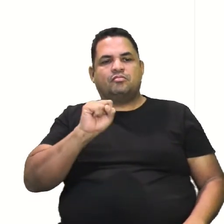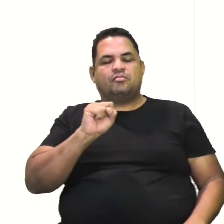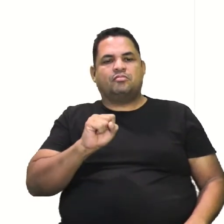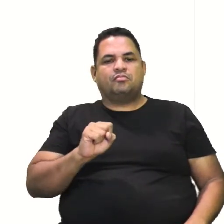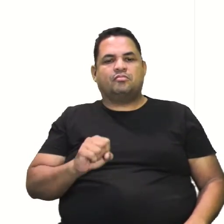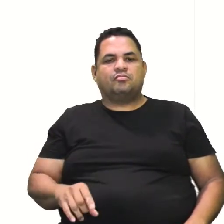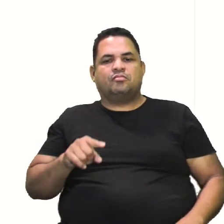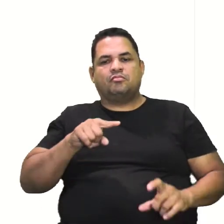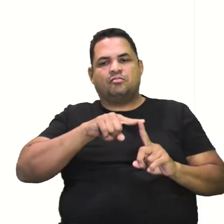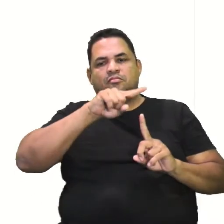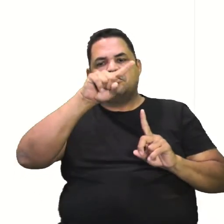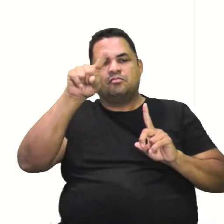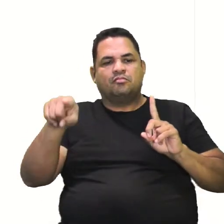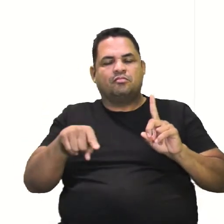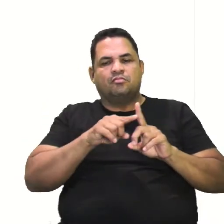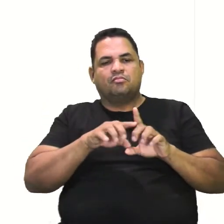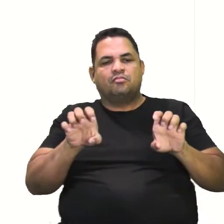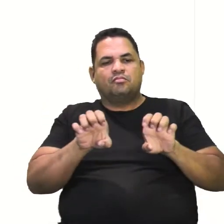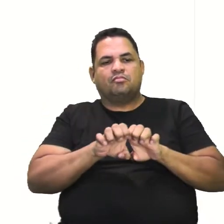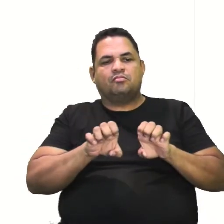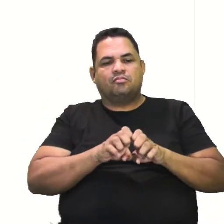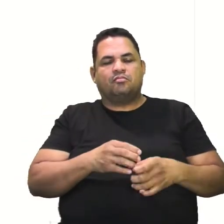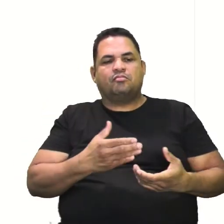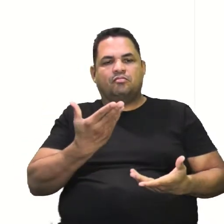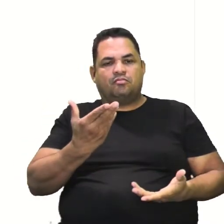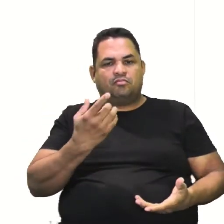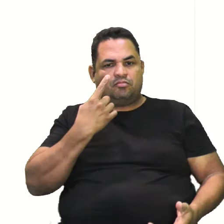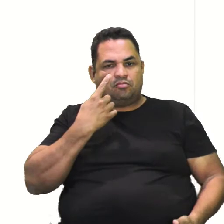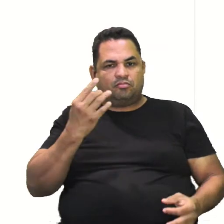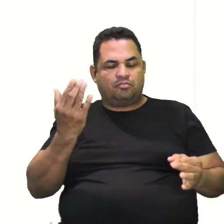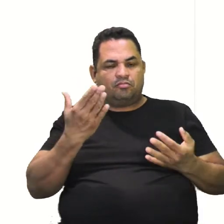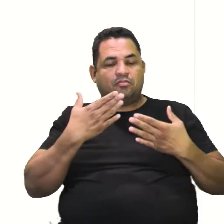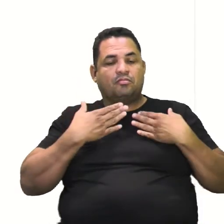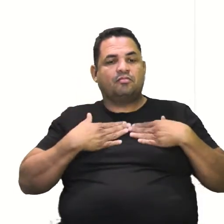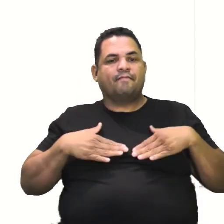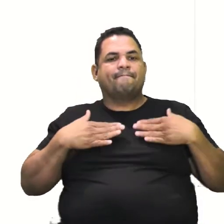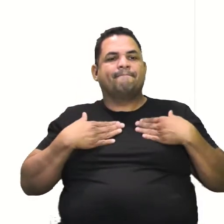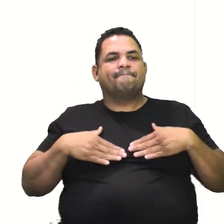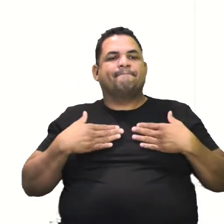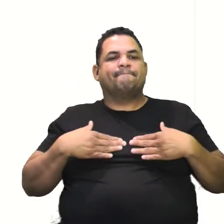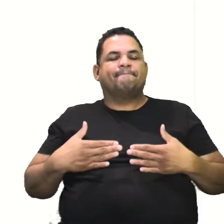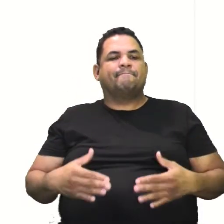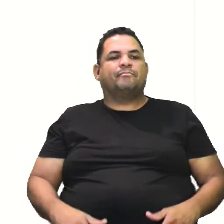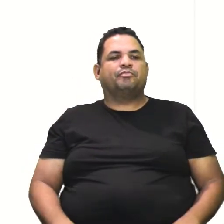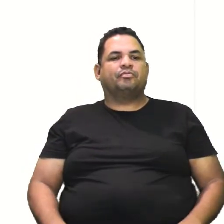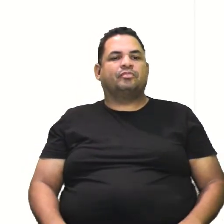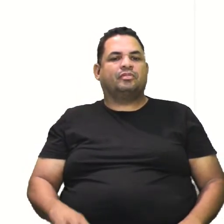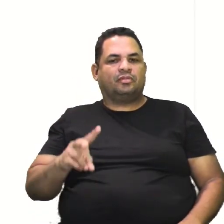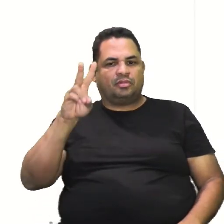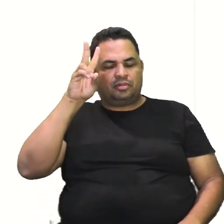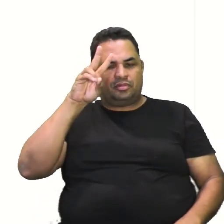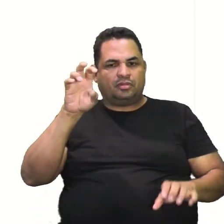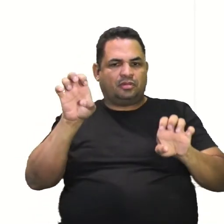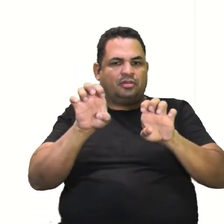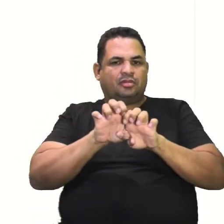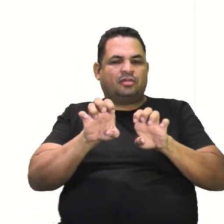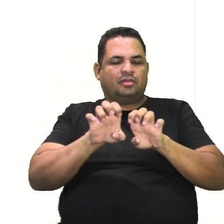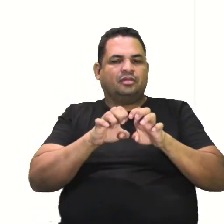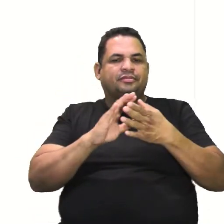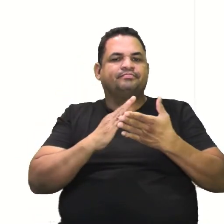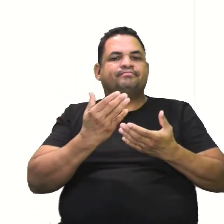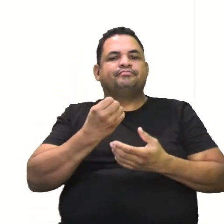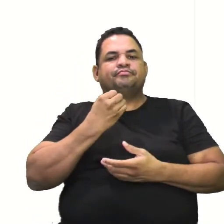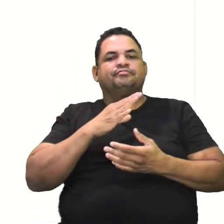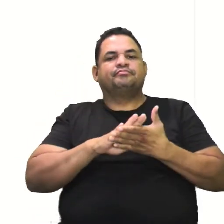S e a circunferência de equação. Vamos com calma, lembrando da equação. É